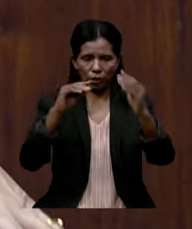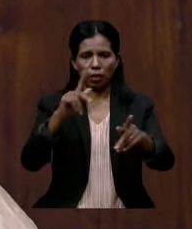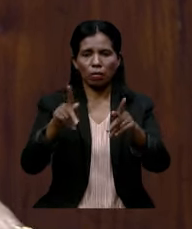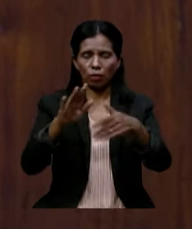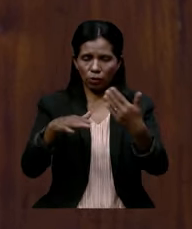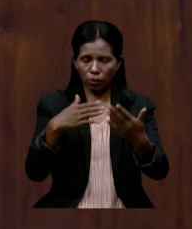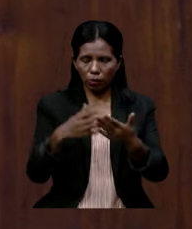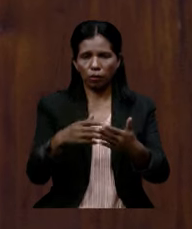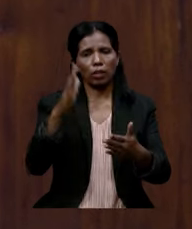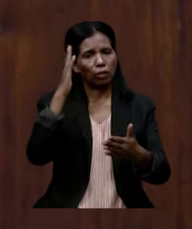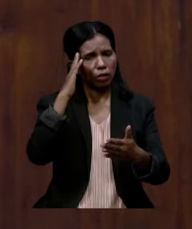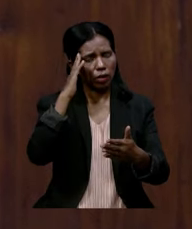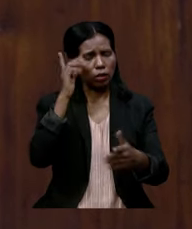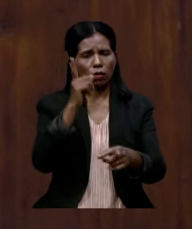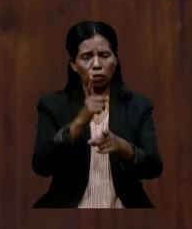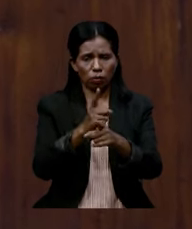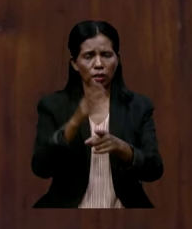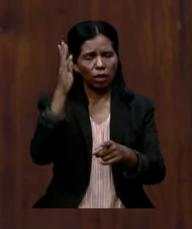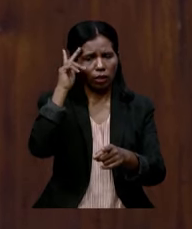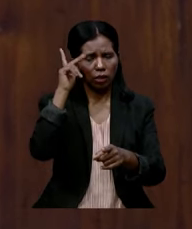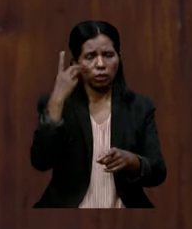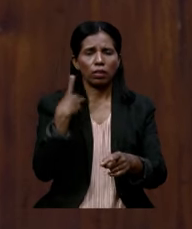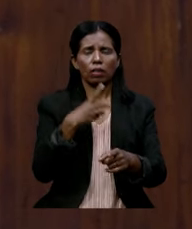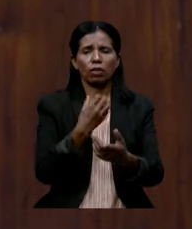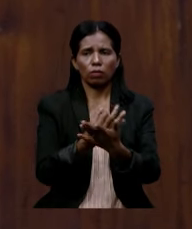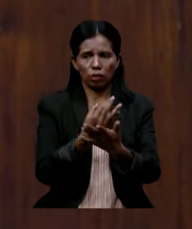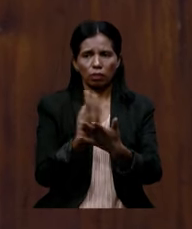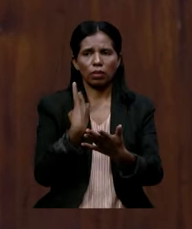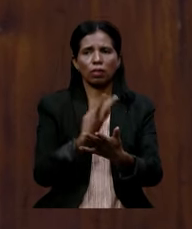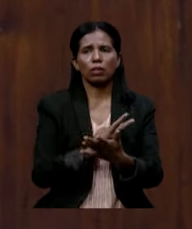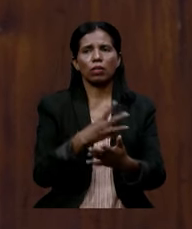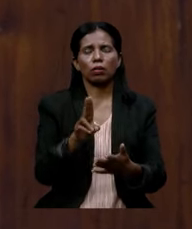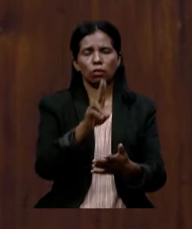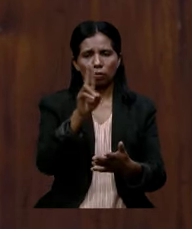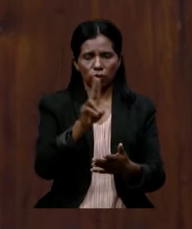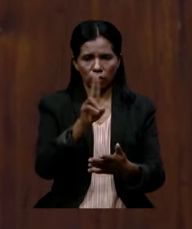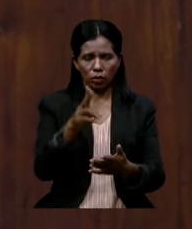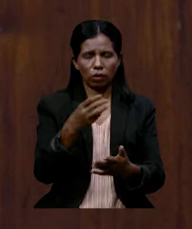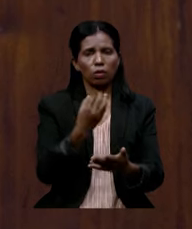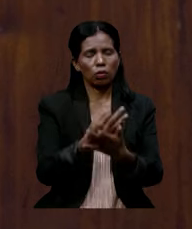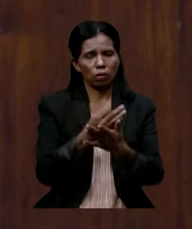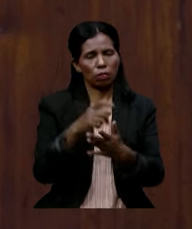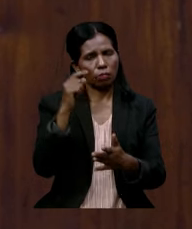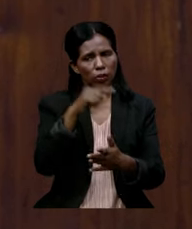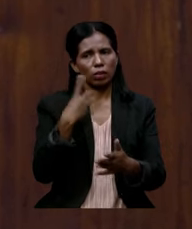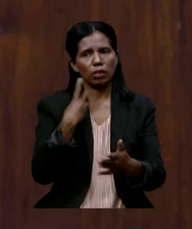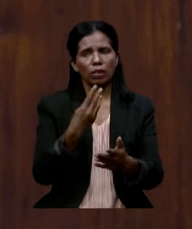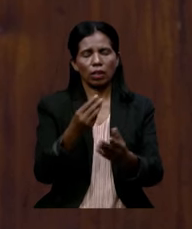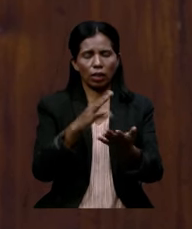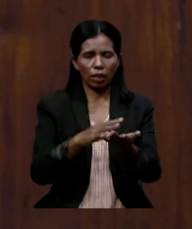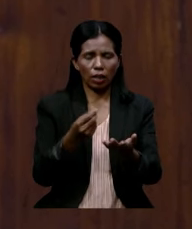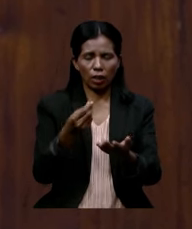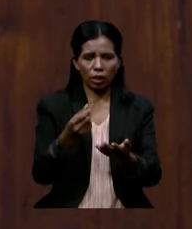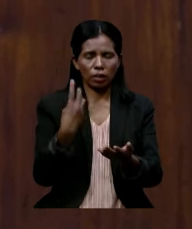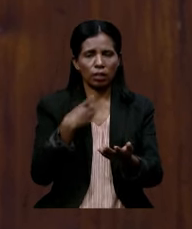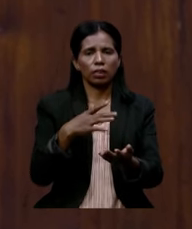pode conhece de dia que tem osan de ita usa né ono né quando osan falso ruma mai kare ita kare ita bele sente nga tak né